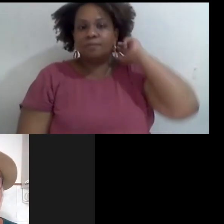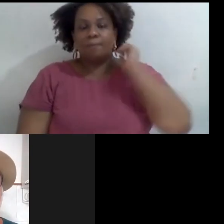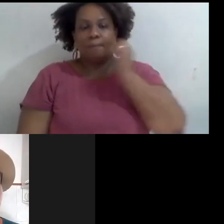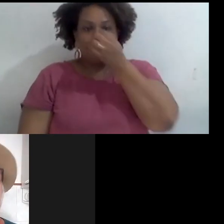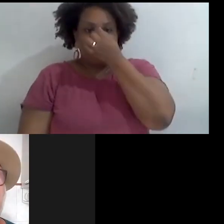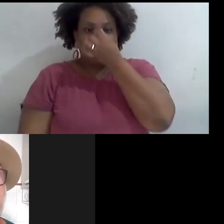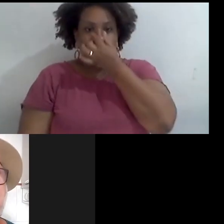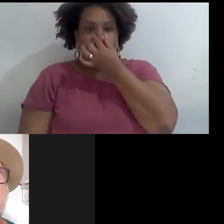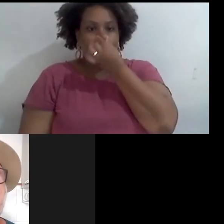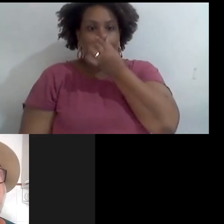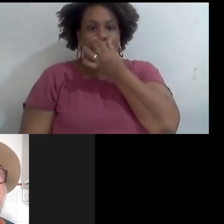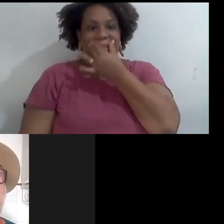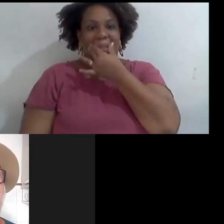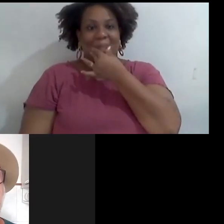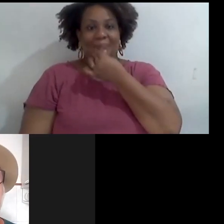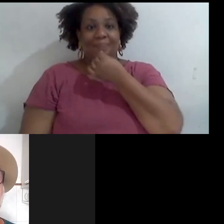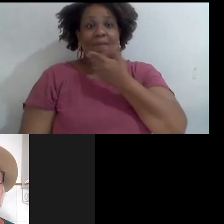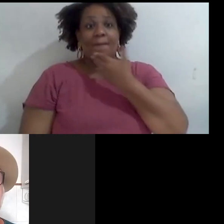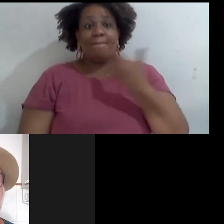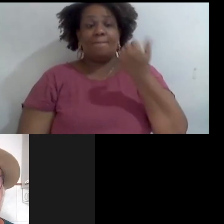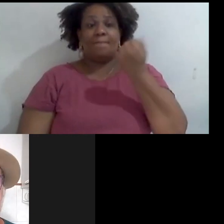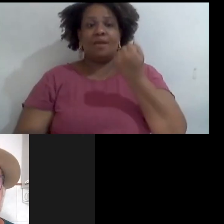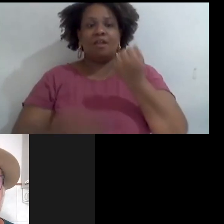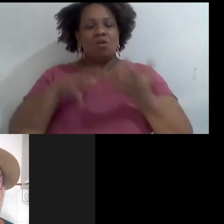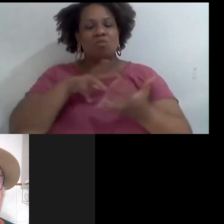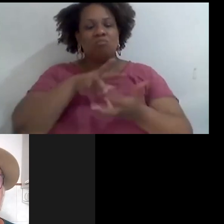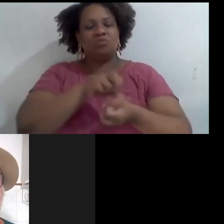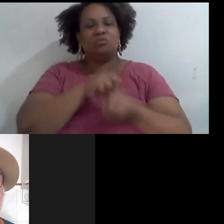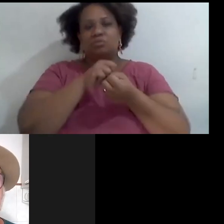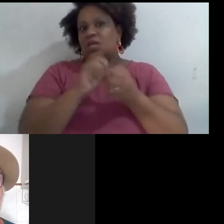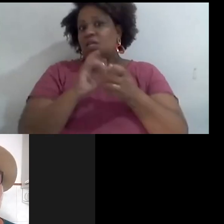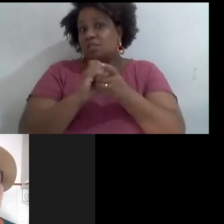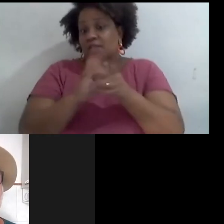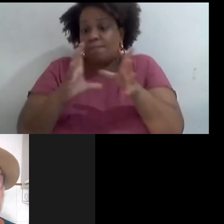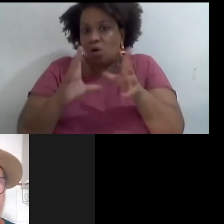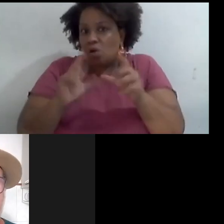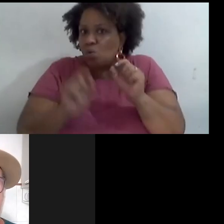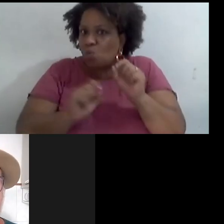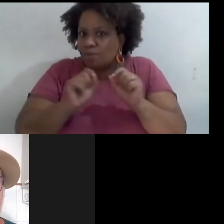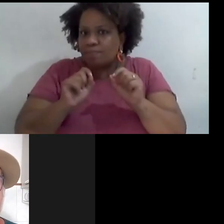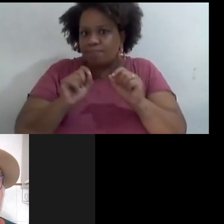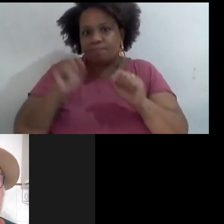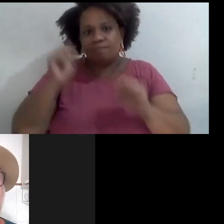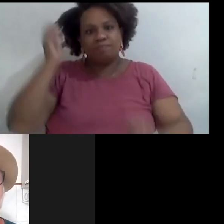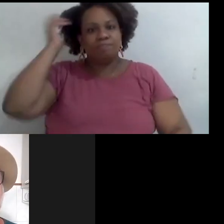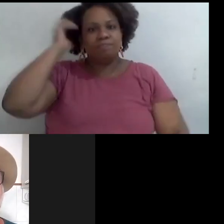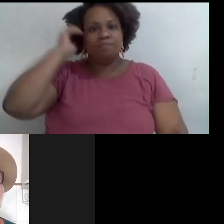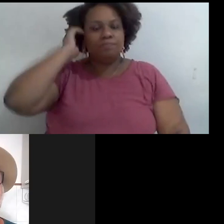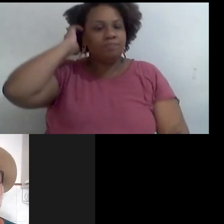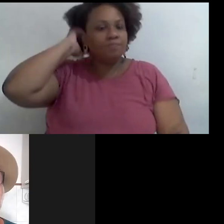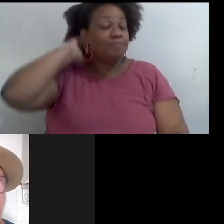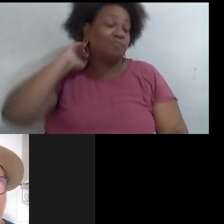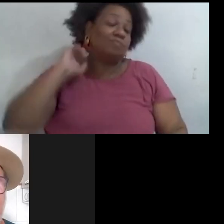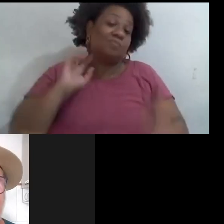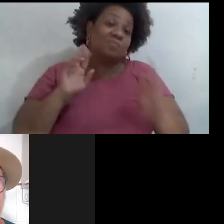mais sustentável, né? A democracia, eu acho que ela está aí para isso. Aí eu espero que eu tenha contribuído